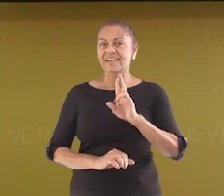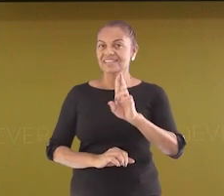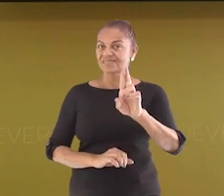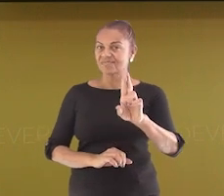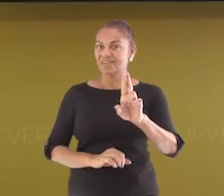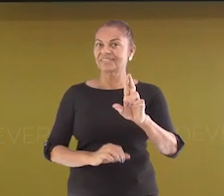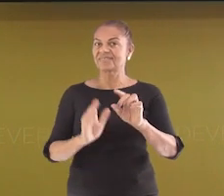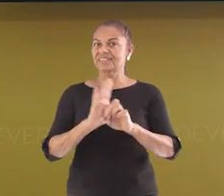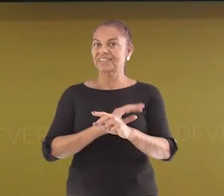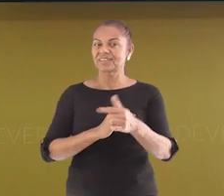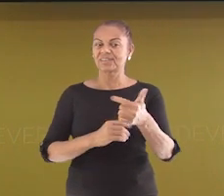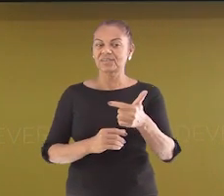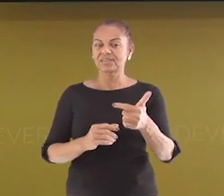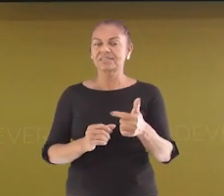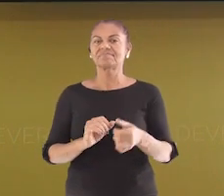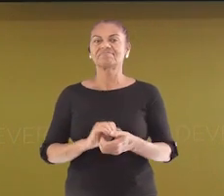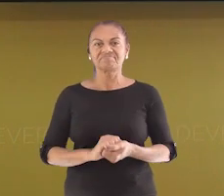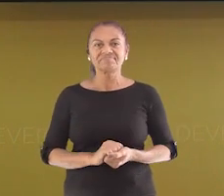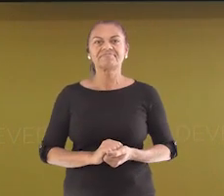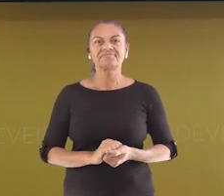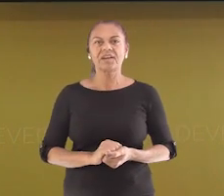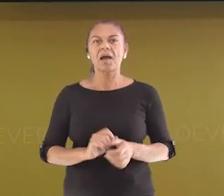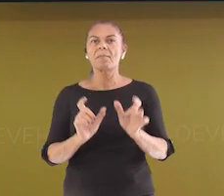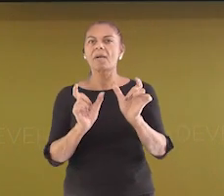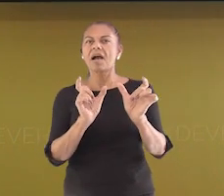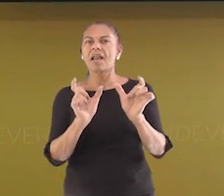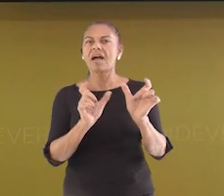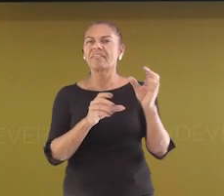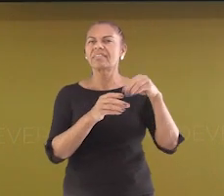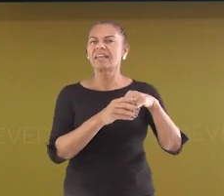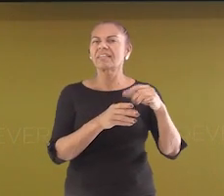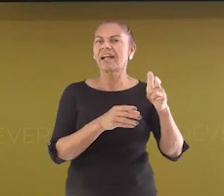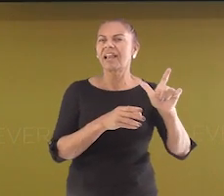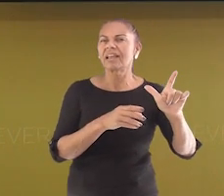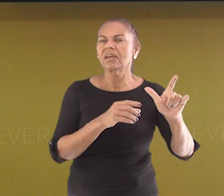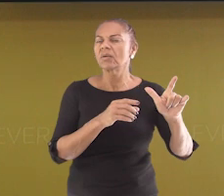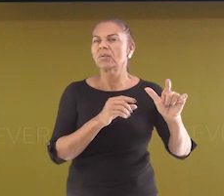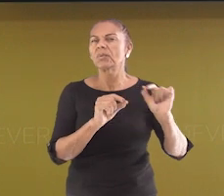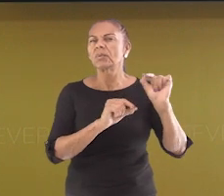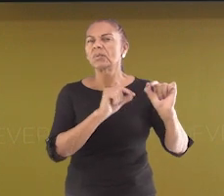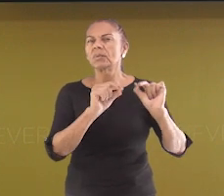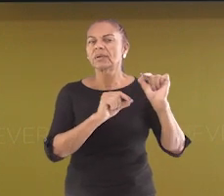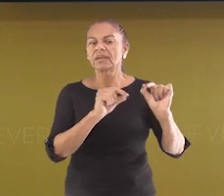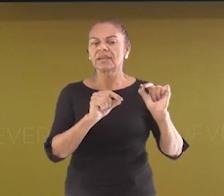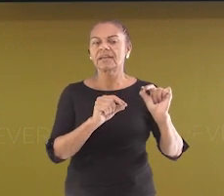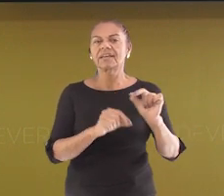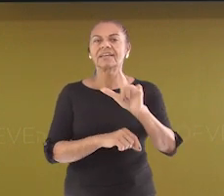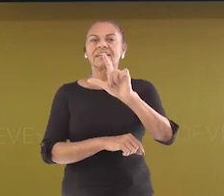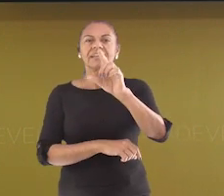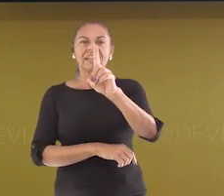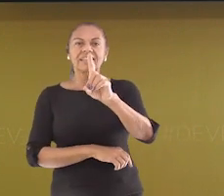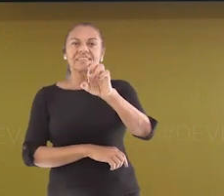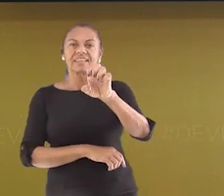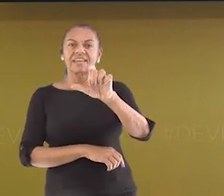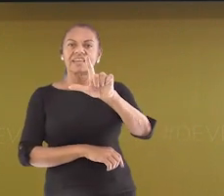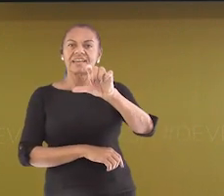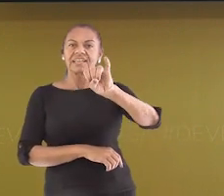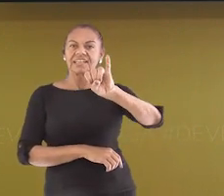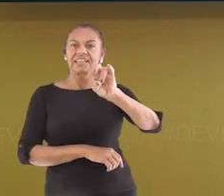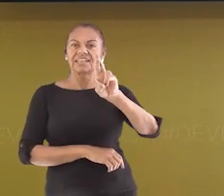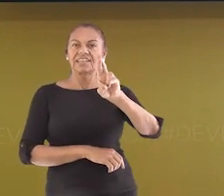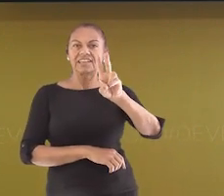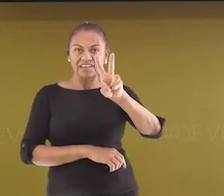Resposta da questão número 2. O estrangeirismo presente na tirinha é o delivery, aqui no quadrinho final, que é uma palavra de